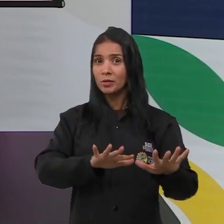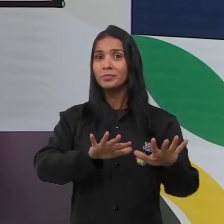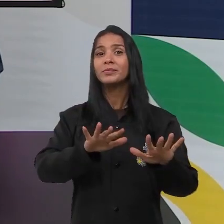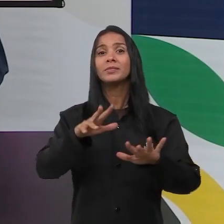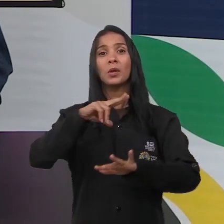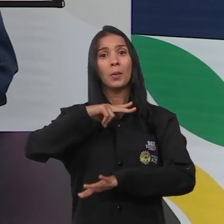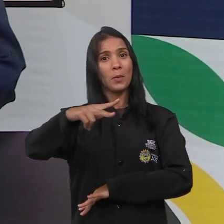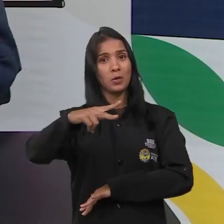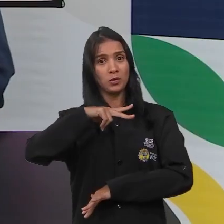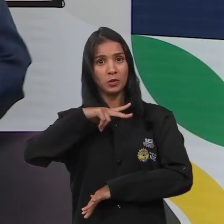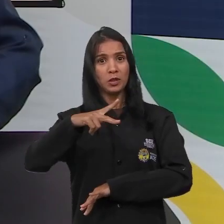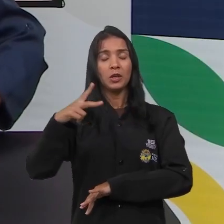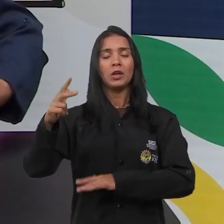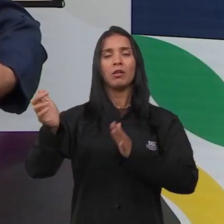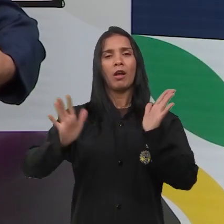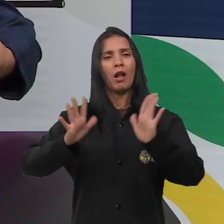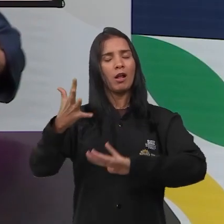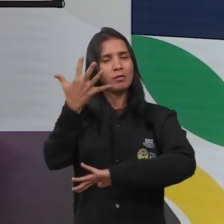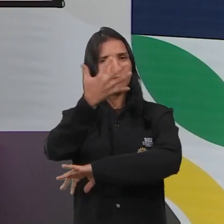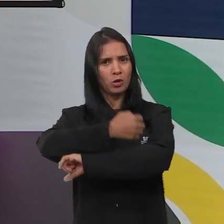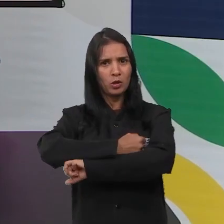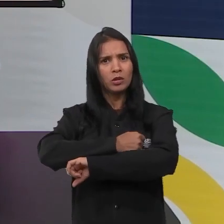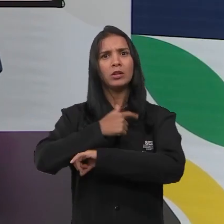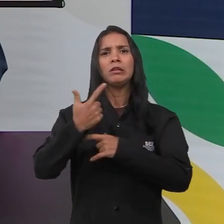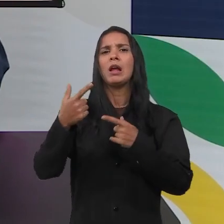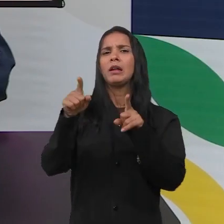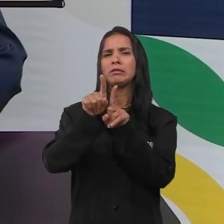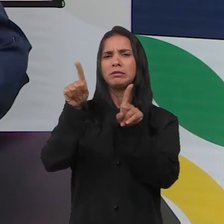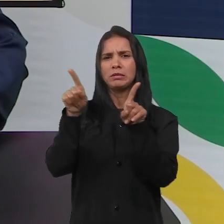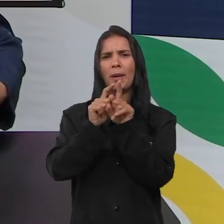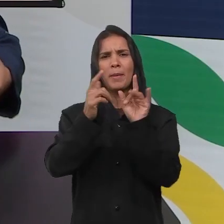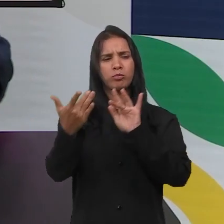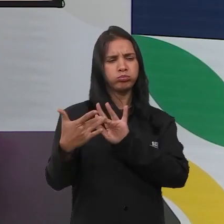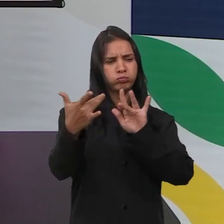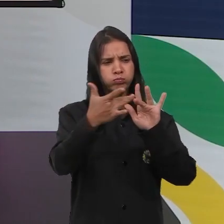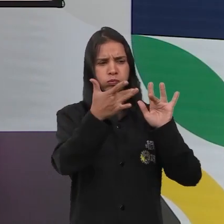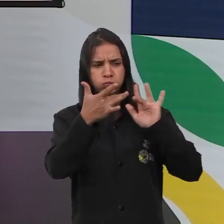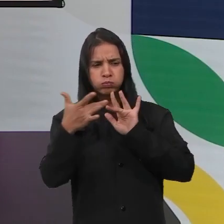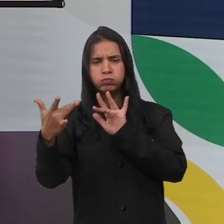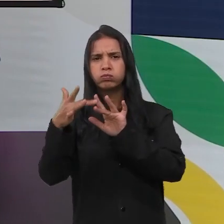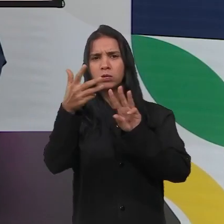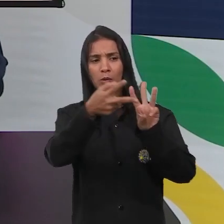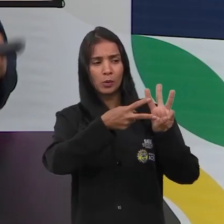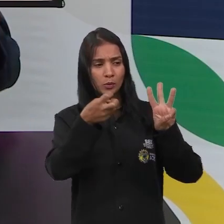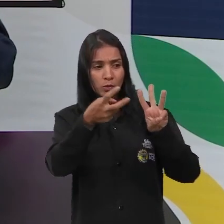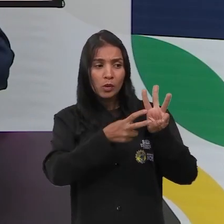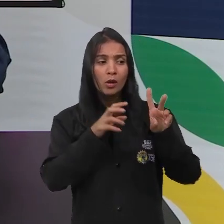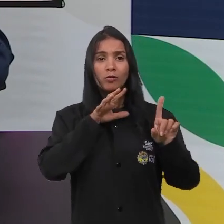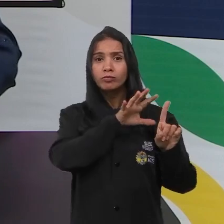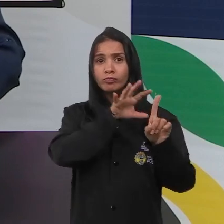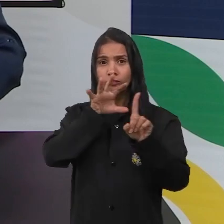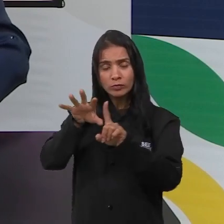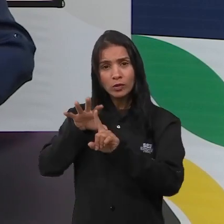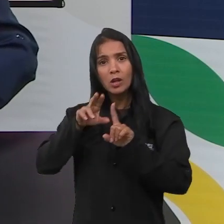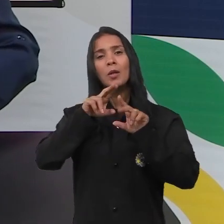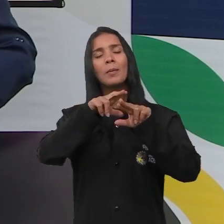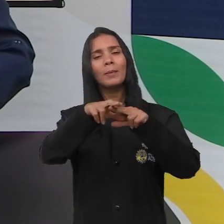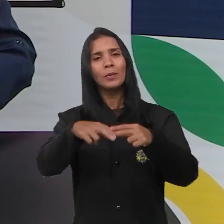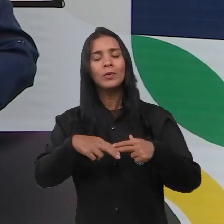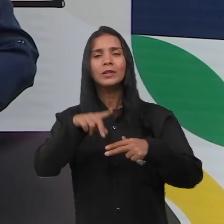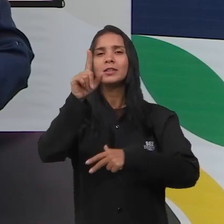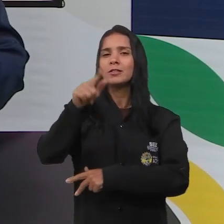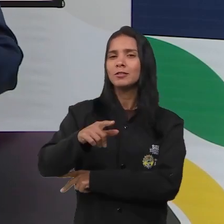dos portugueses. Aí nós temos também os indígenas que já habitavam a região e nós temos essa